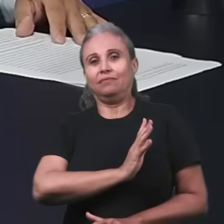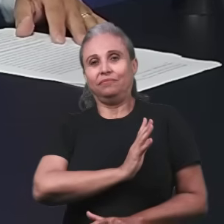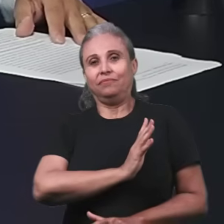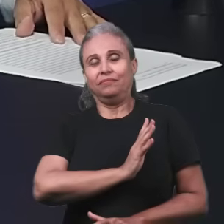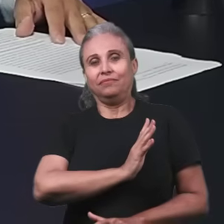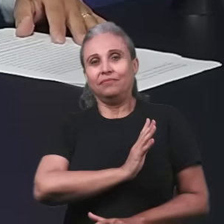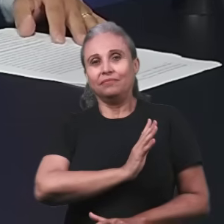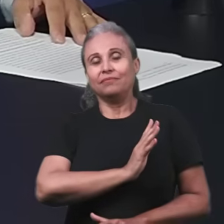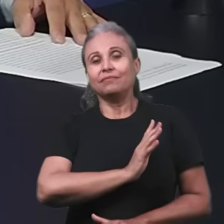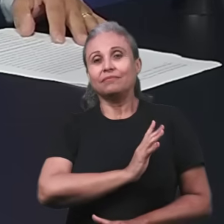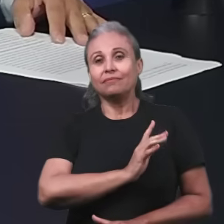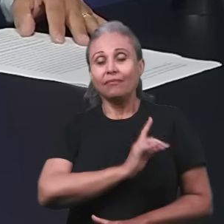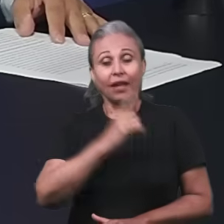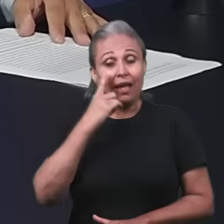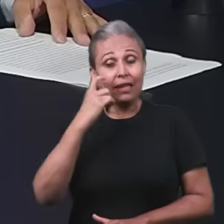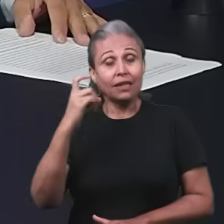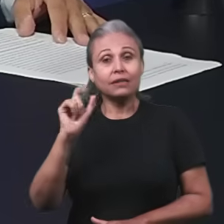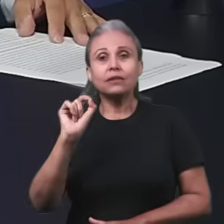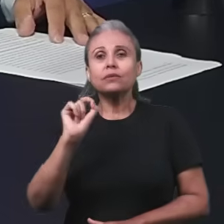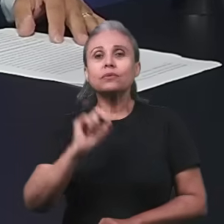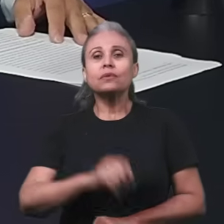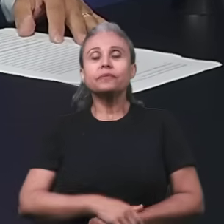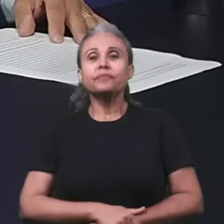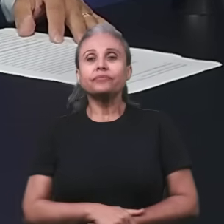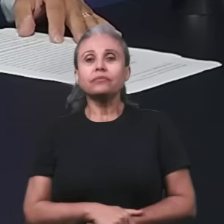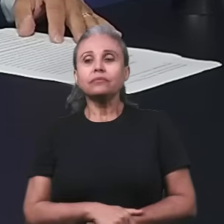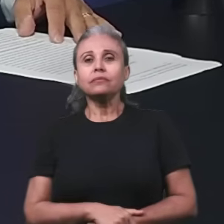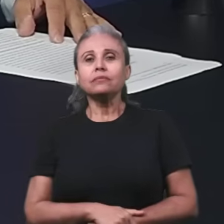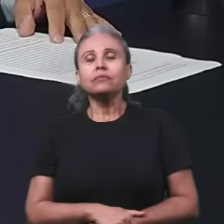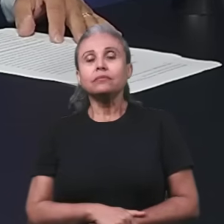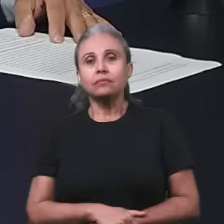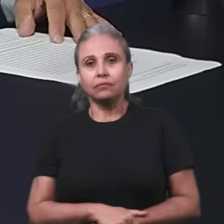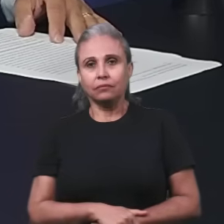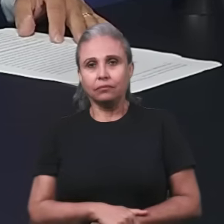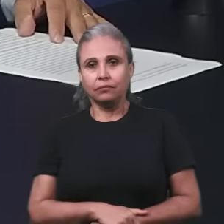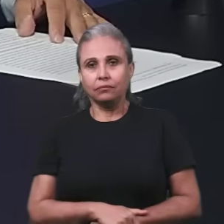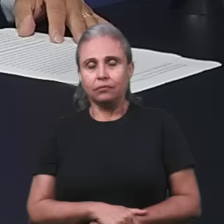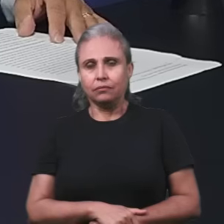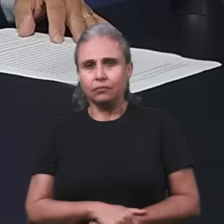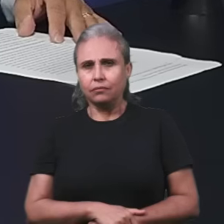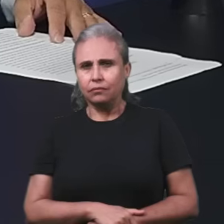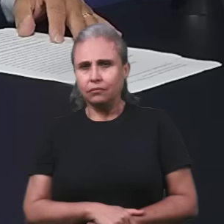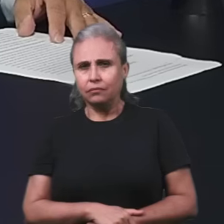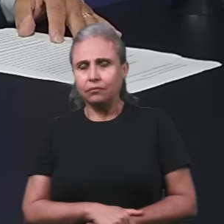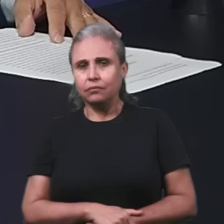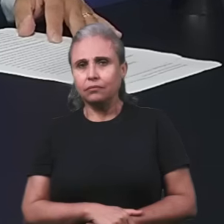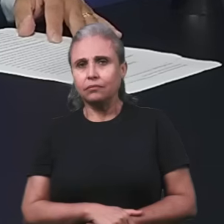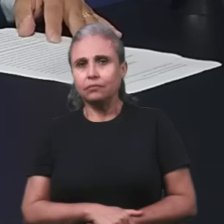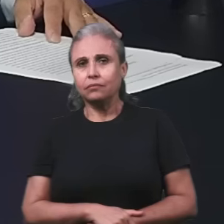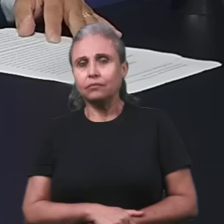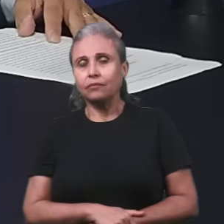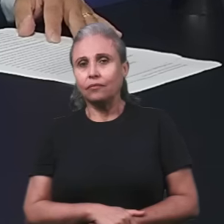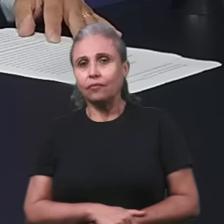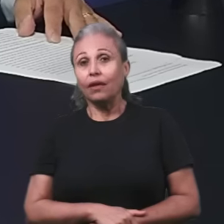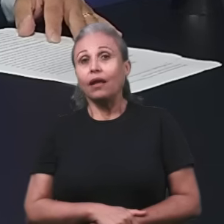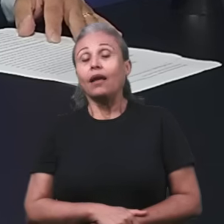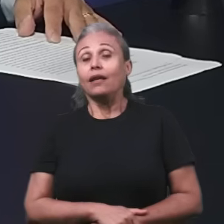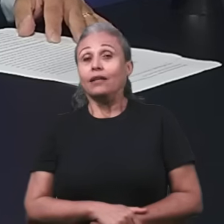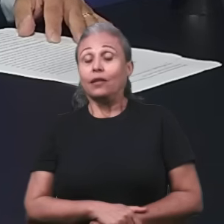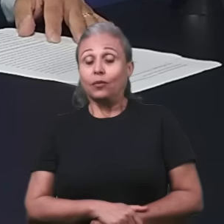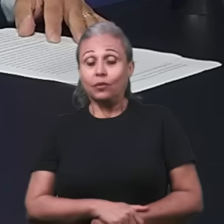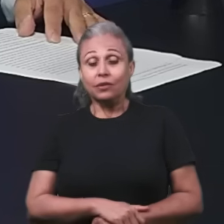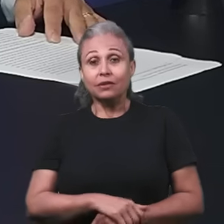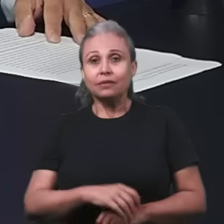É interessante também o seguinte, que quando eles dizem isso, eles estavam testemunhando dessa